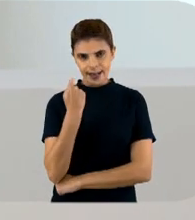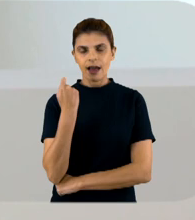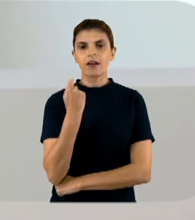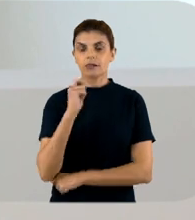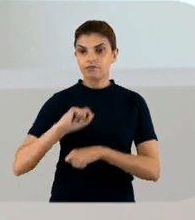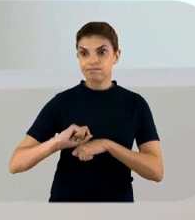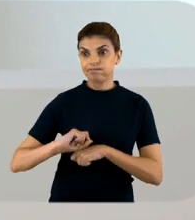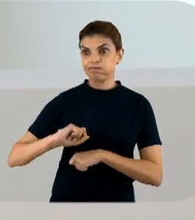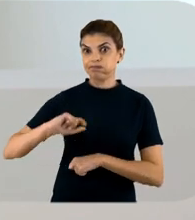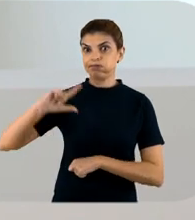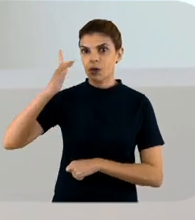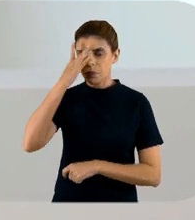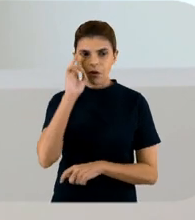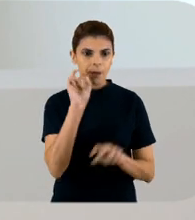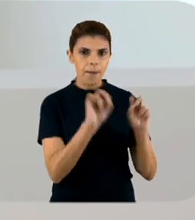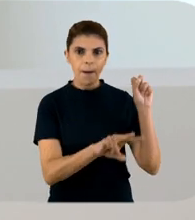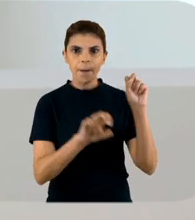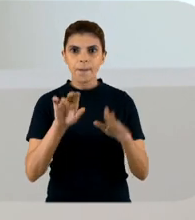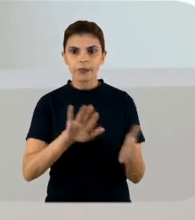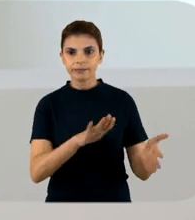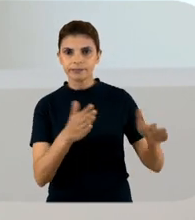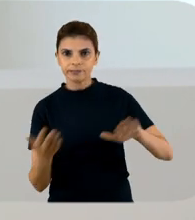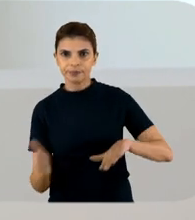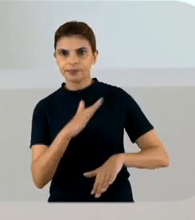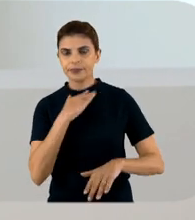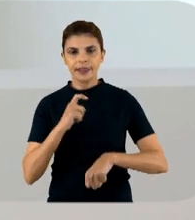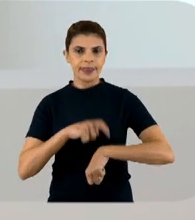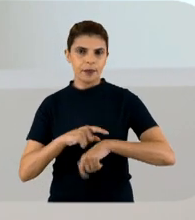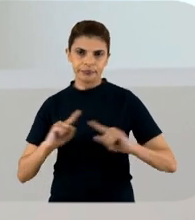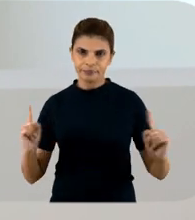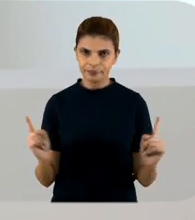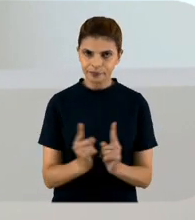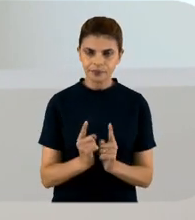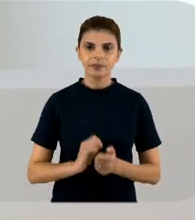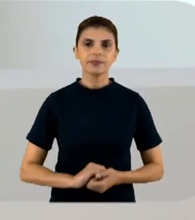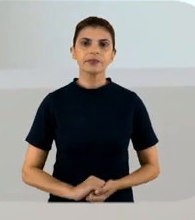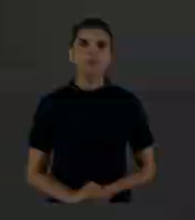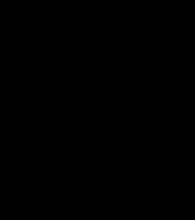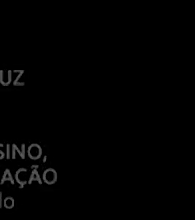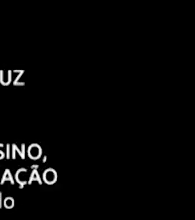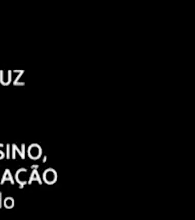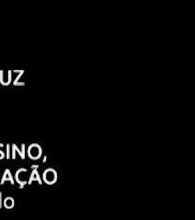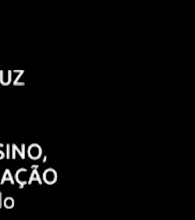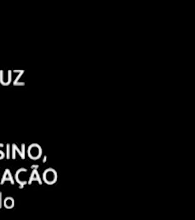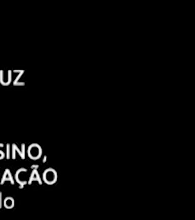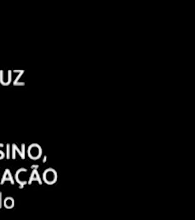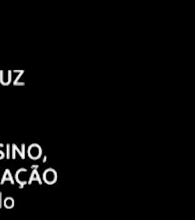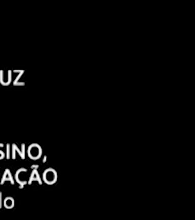provável subida rápida do número de casos num curto espaço de tempo.